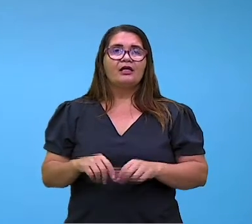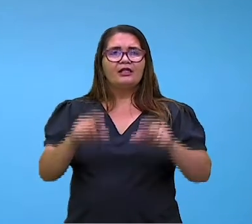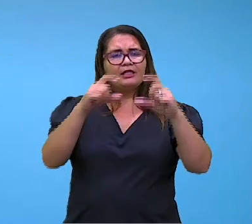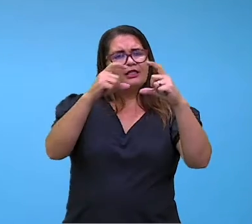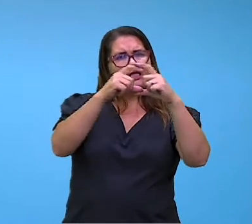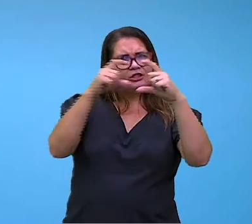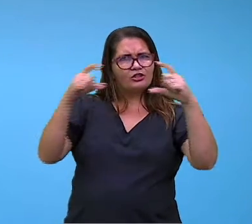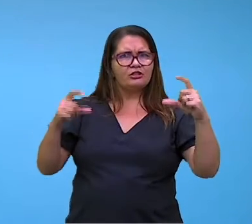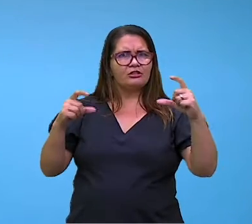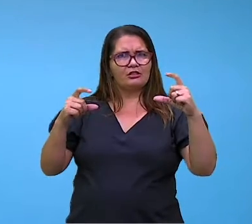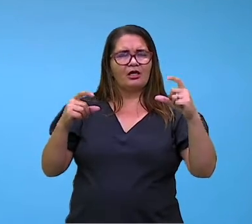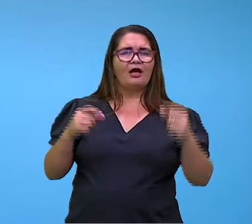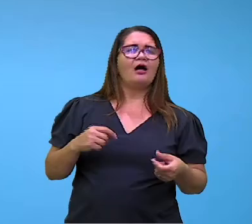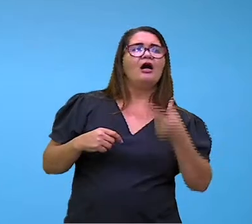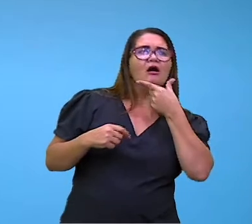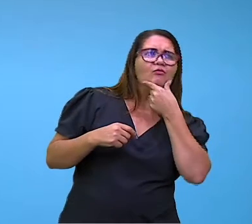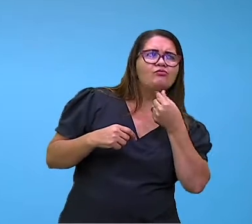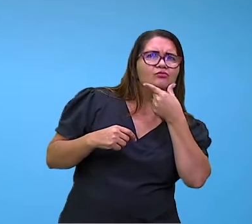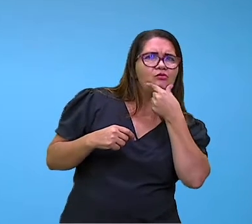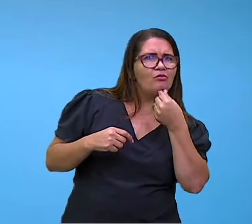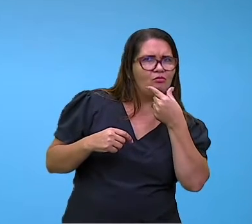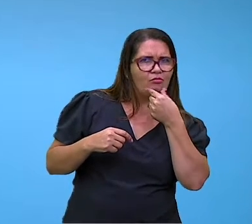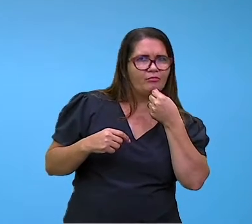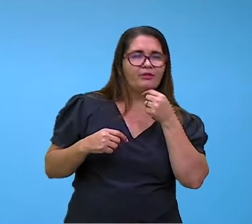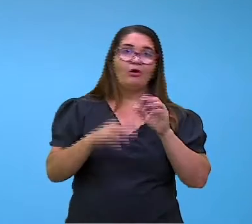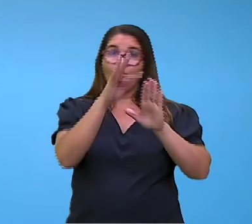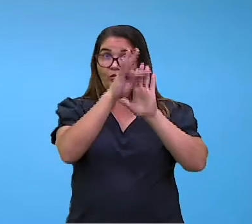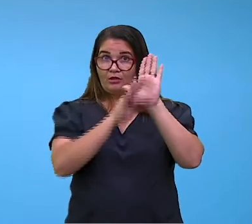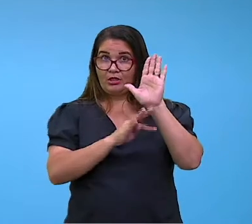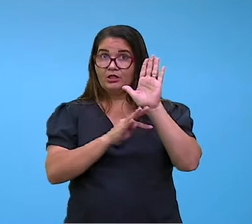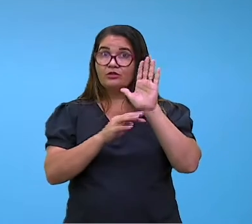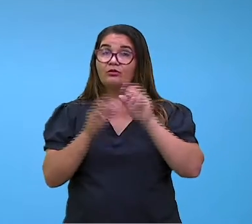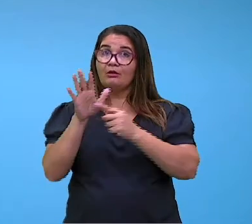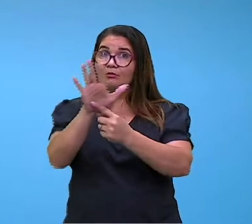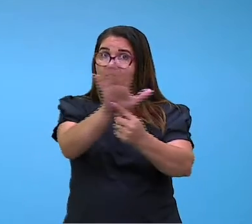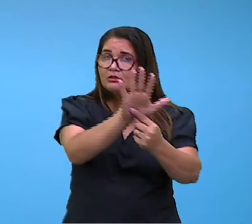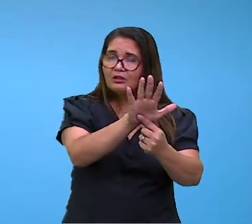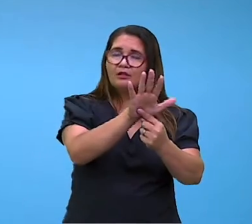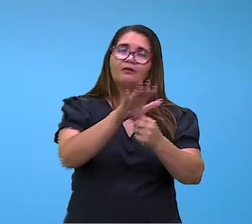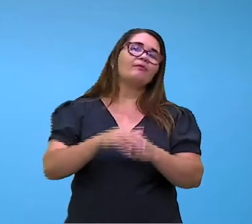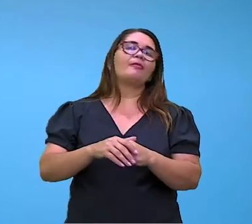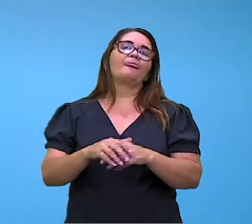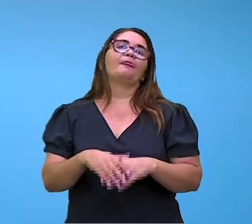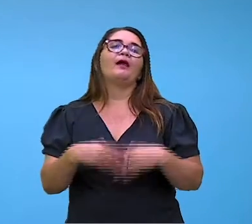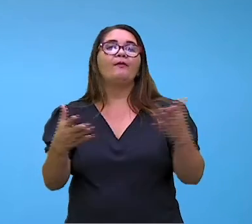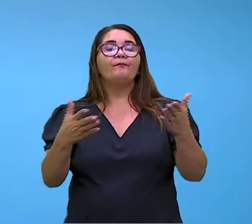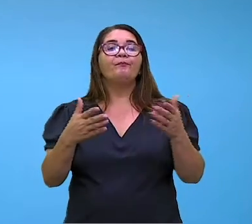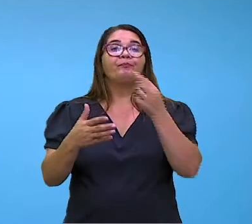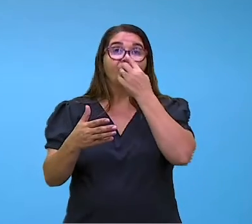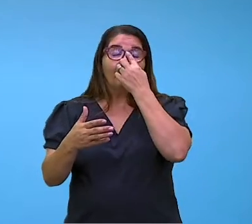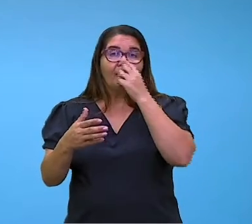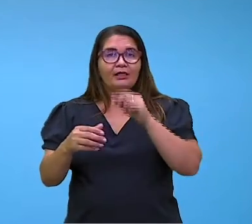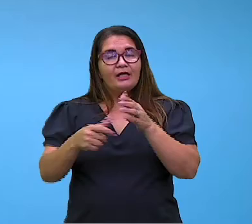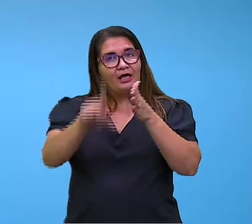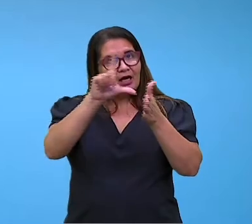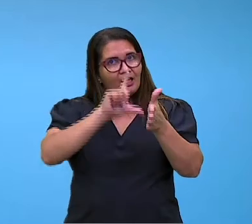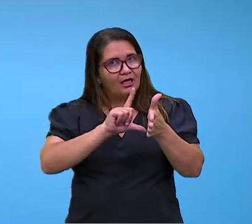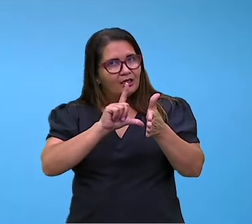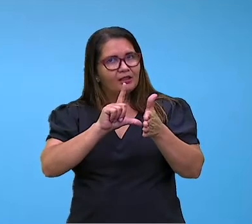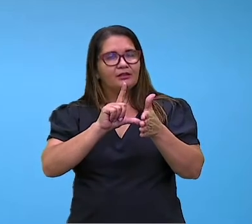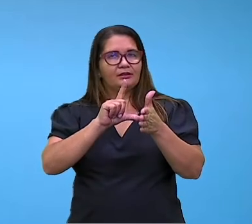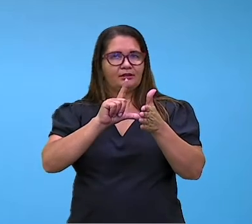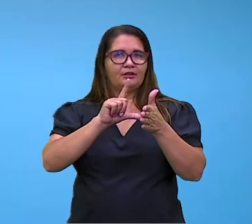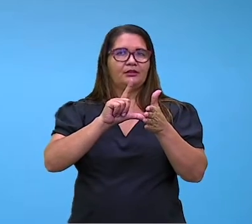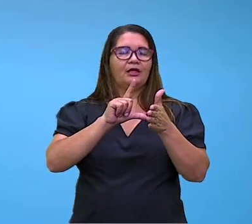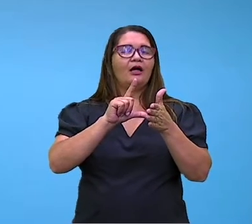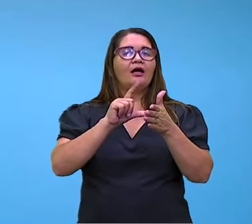it's not until you look back on 8 years, né? Então, observe que antes que ele não